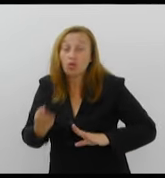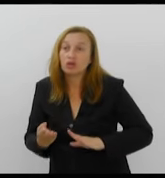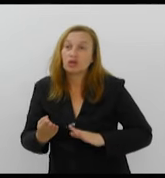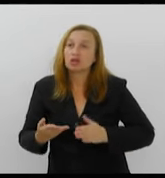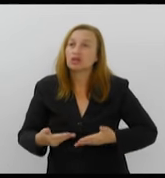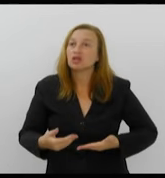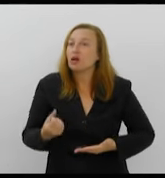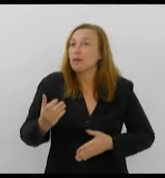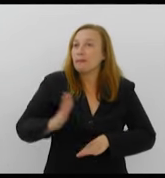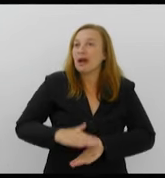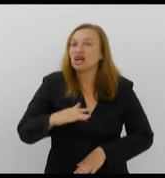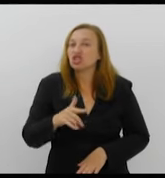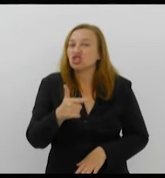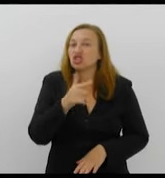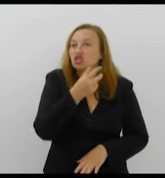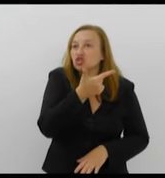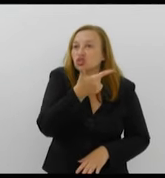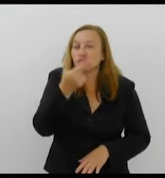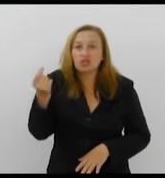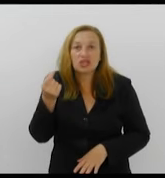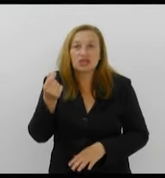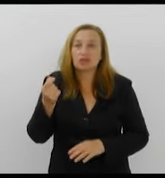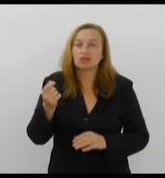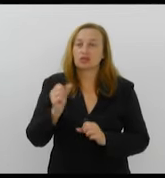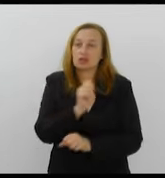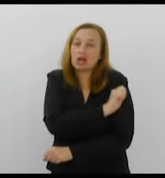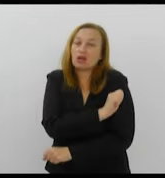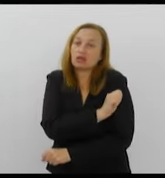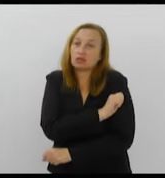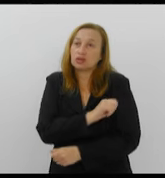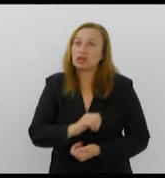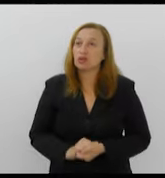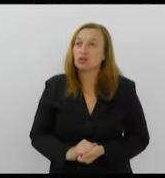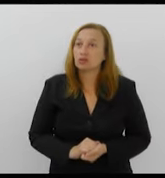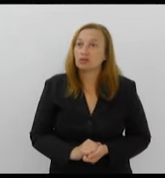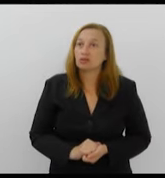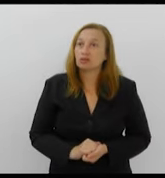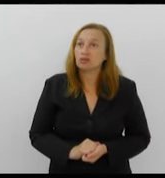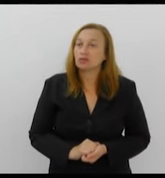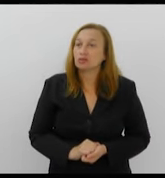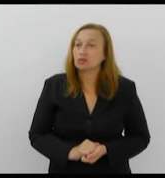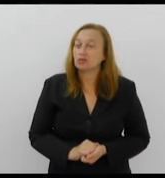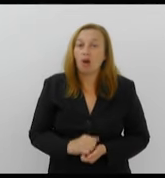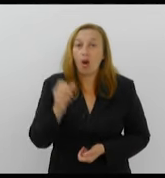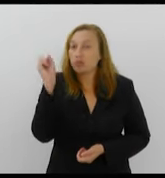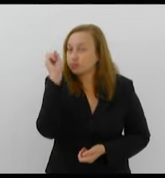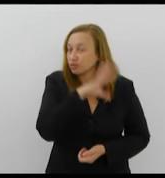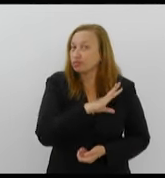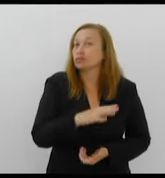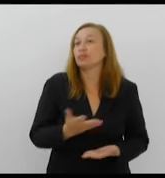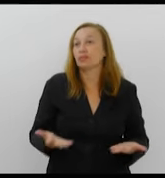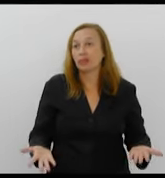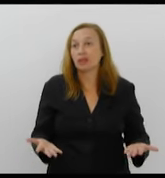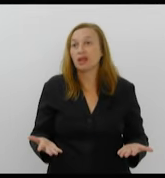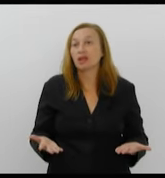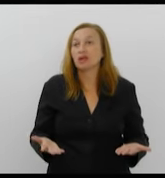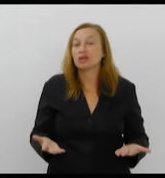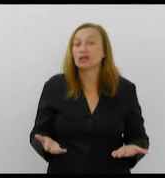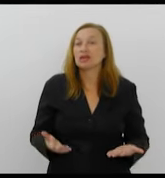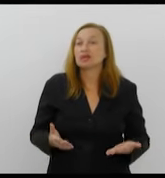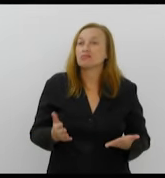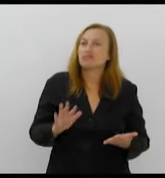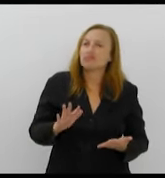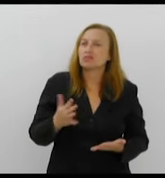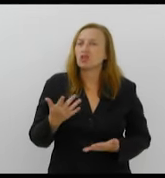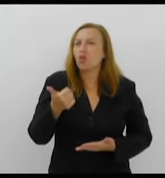público de mais de 200 alunos. Ou seja, isso é um completo absurdo. Atualmente, são cerca